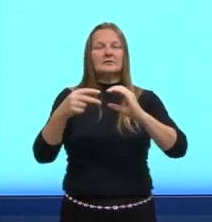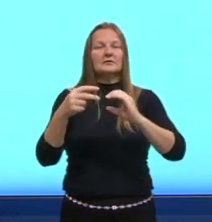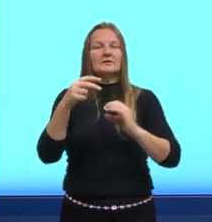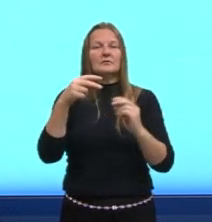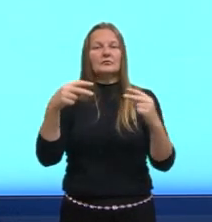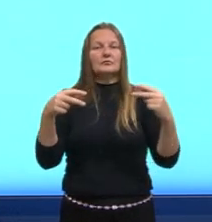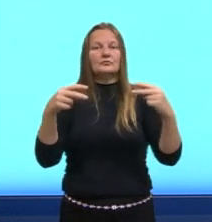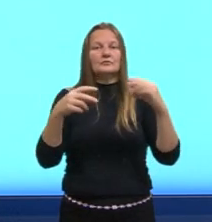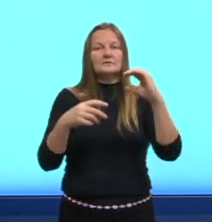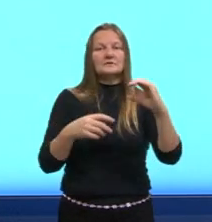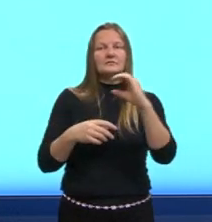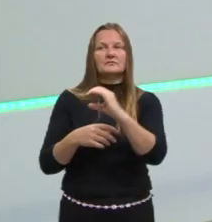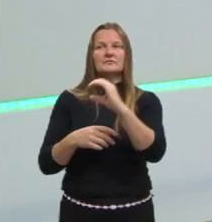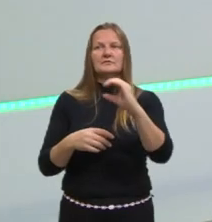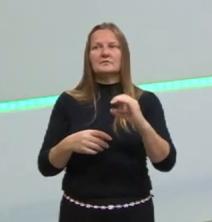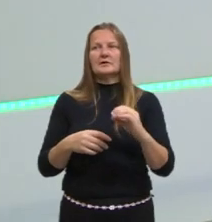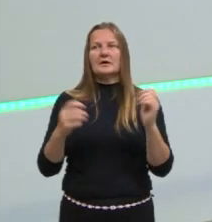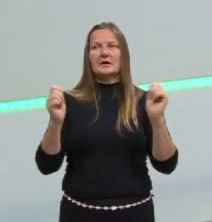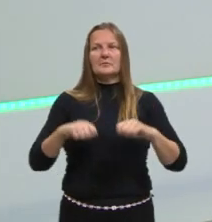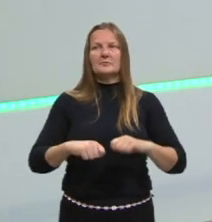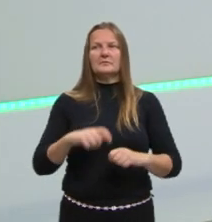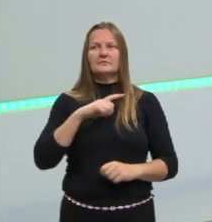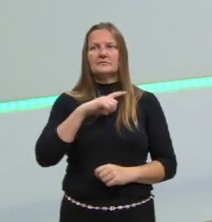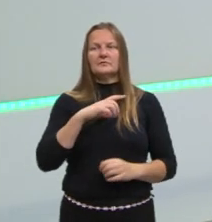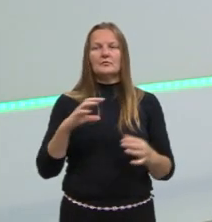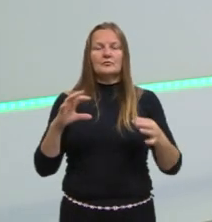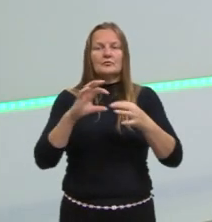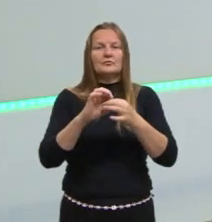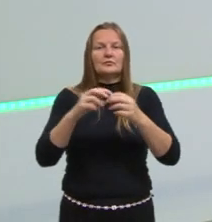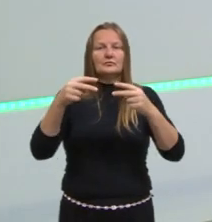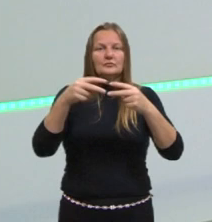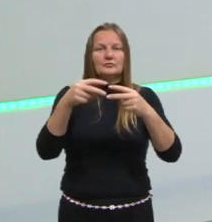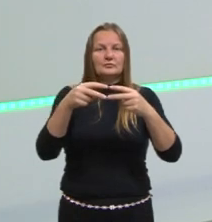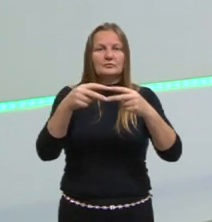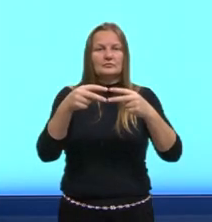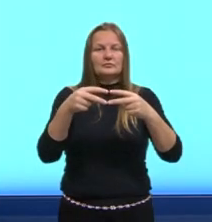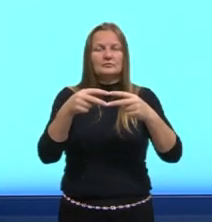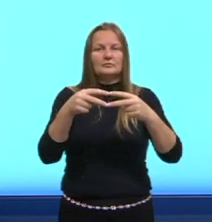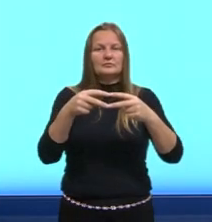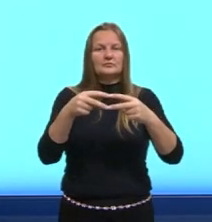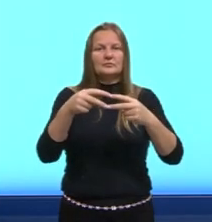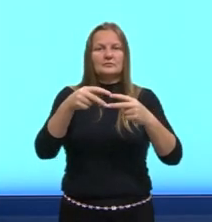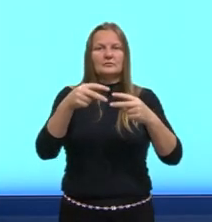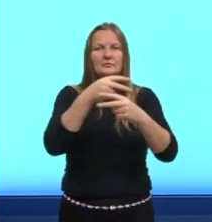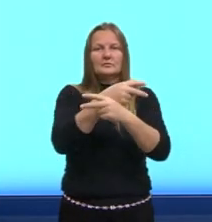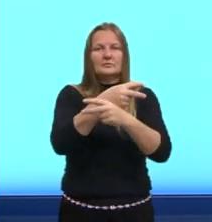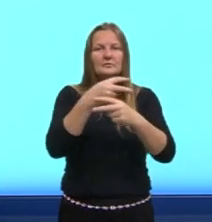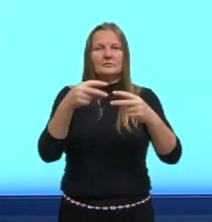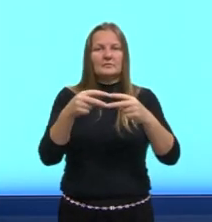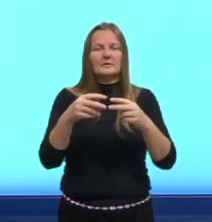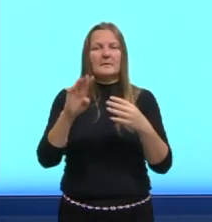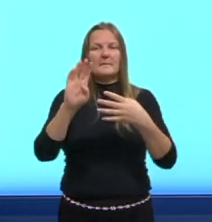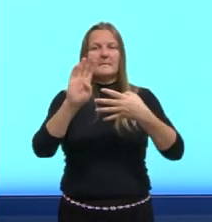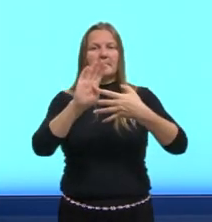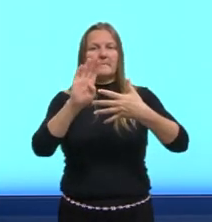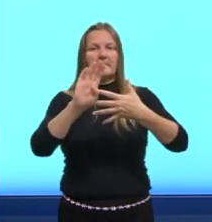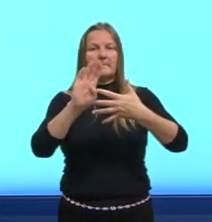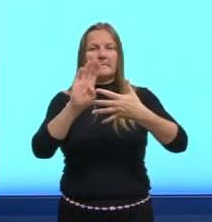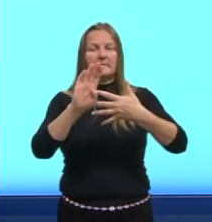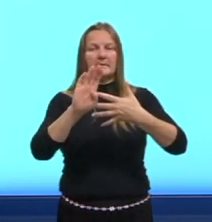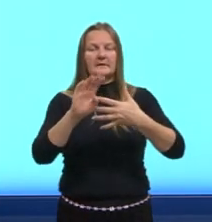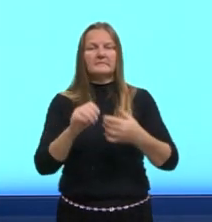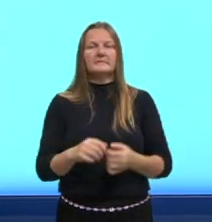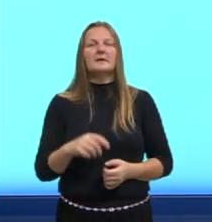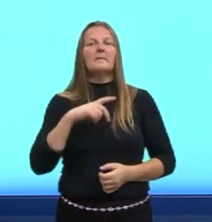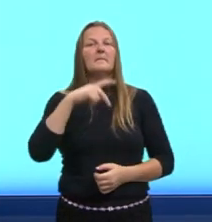a única alternativa que tem a ligação dupla alternada é alternativa d era uma questão